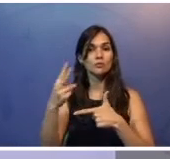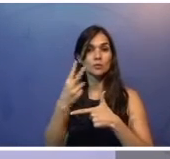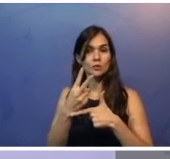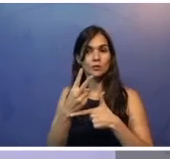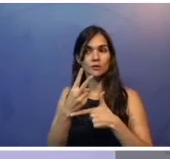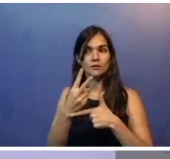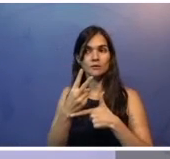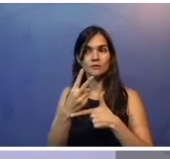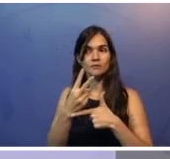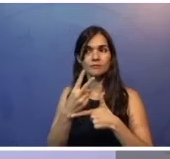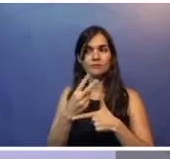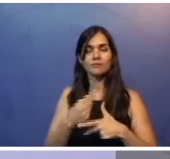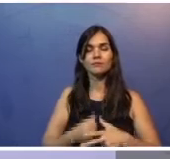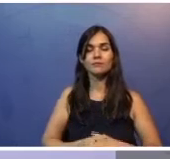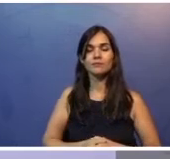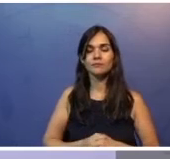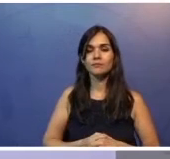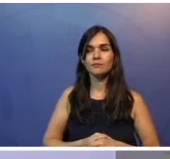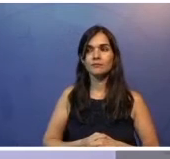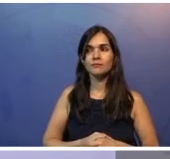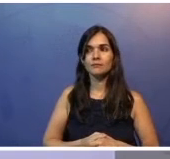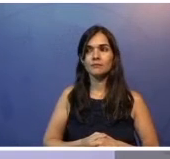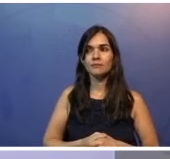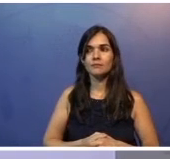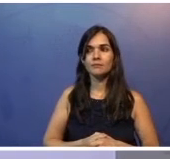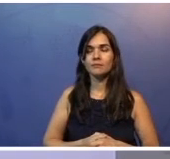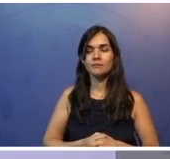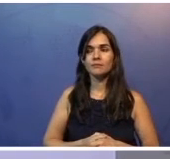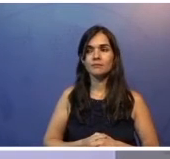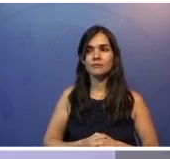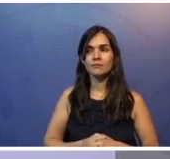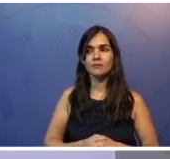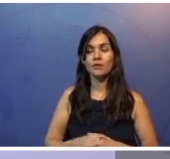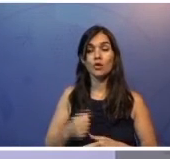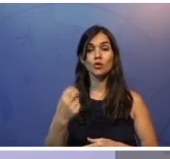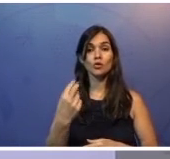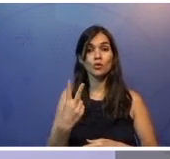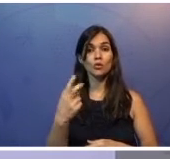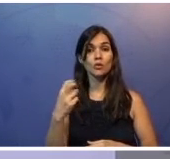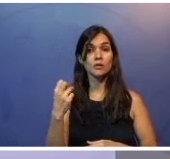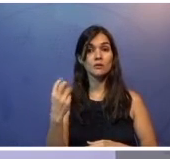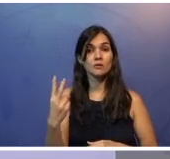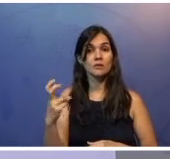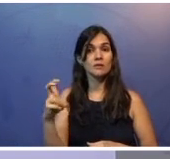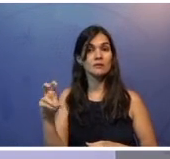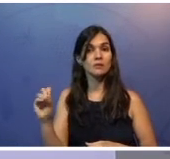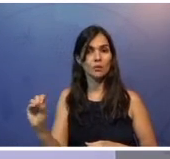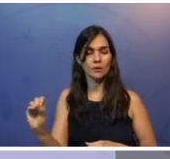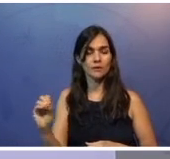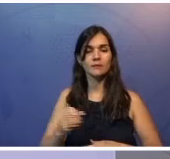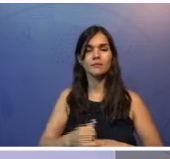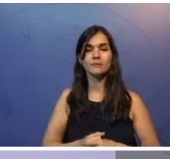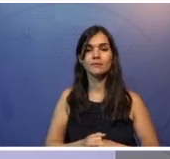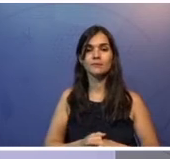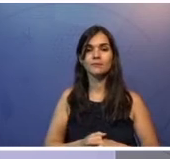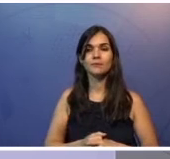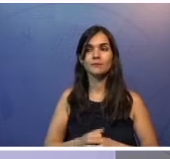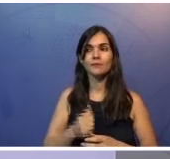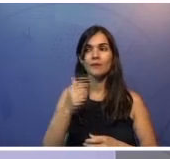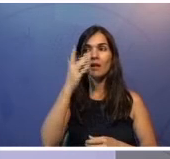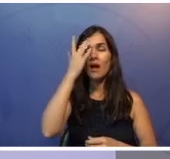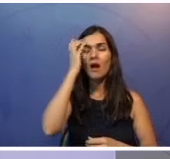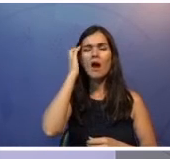ó e aqui dois mil mais 2.500 4.500 / 2 2.250